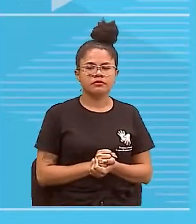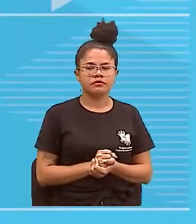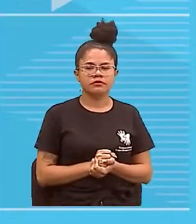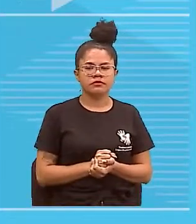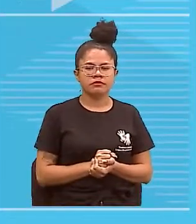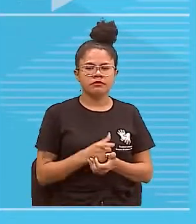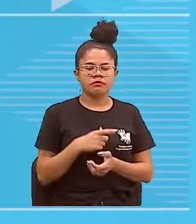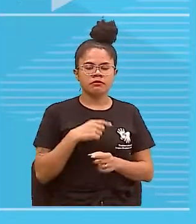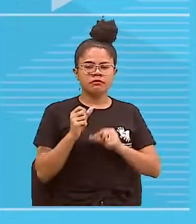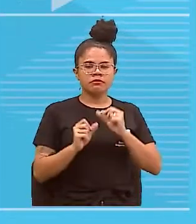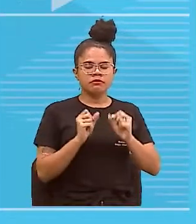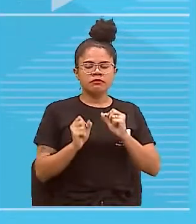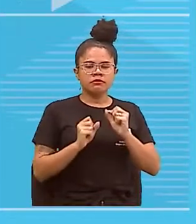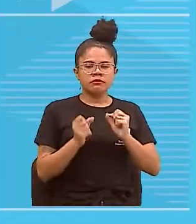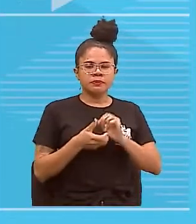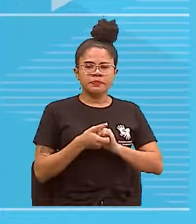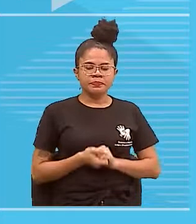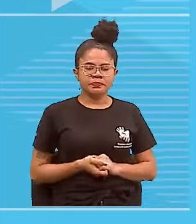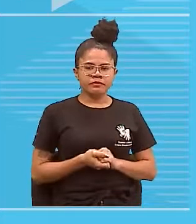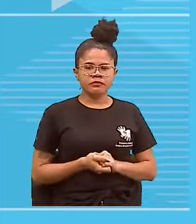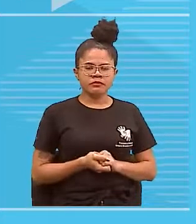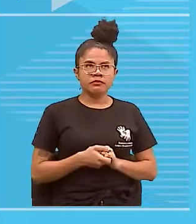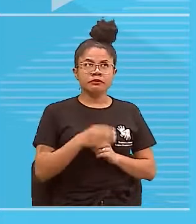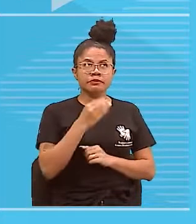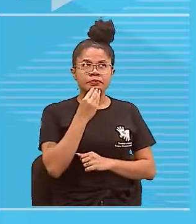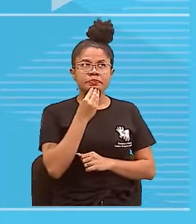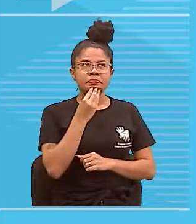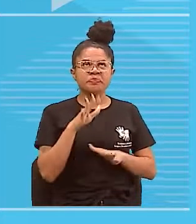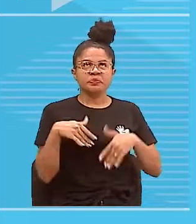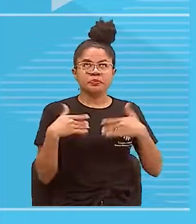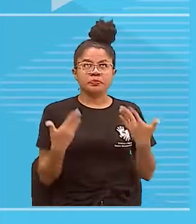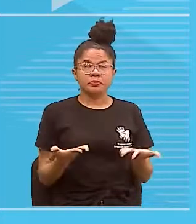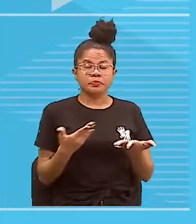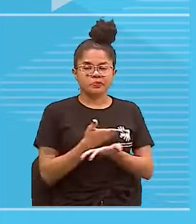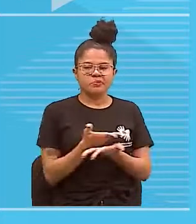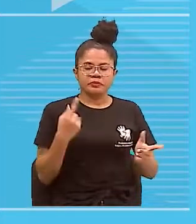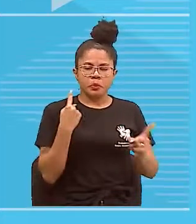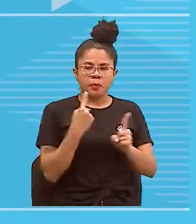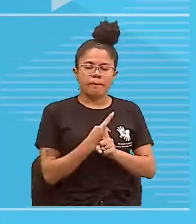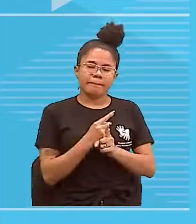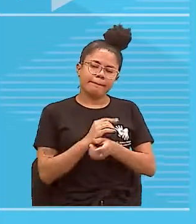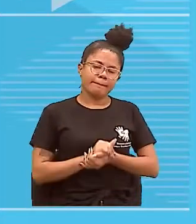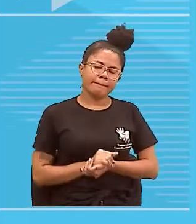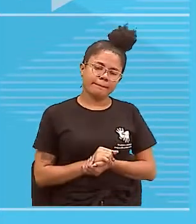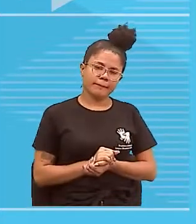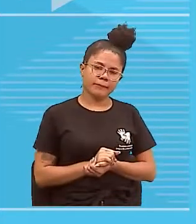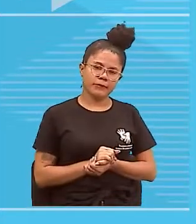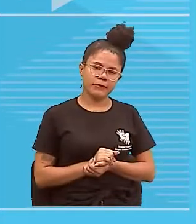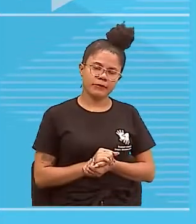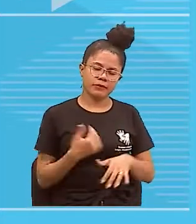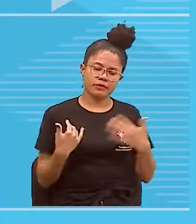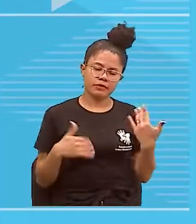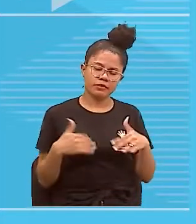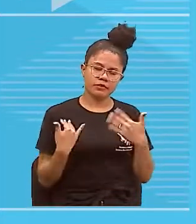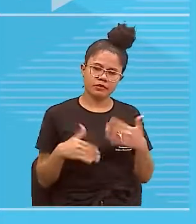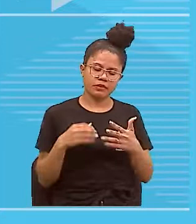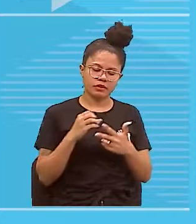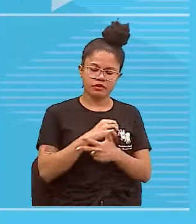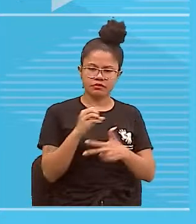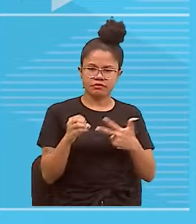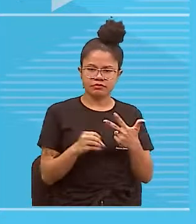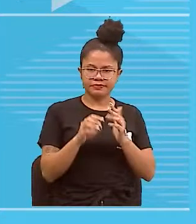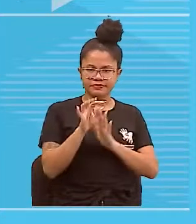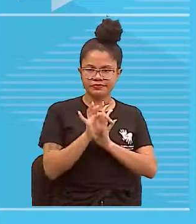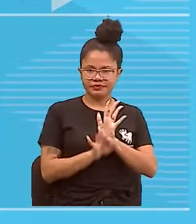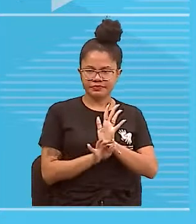ela tem chance a muito grande de você encontrar na uma prova não é nem por exemplo um